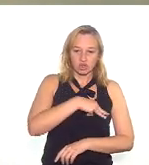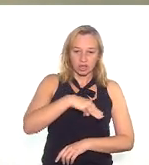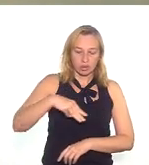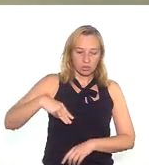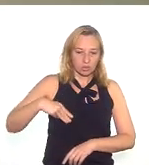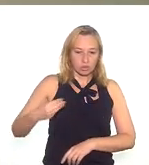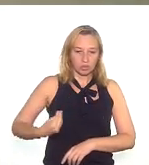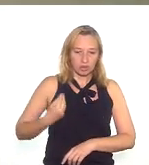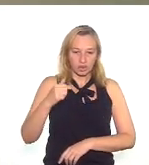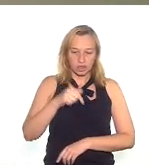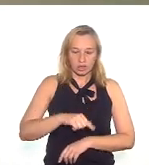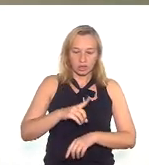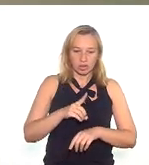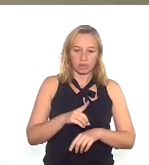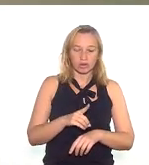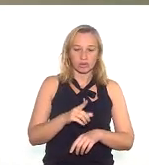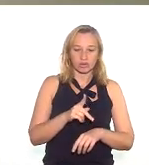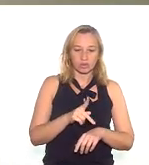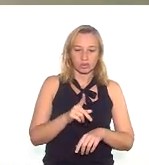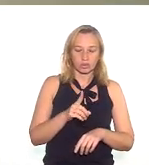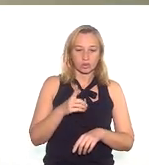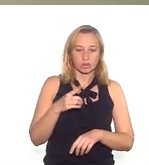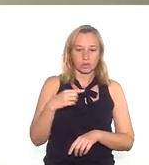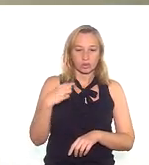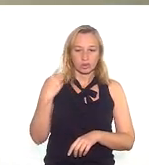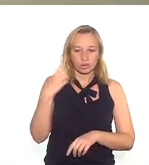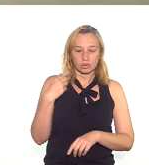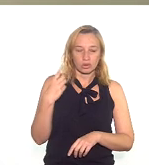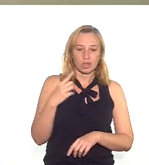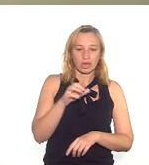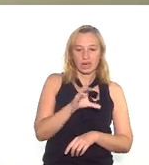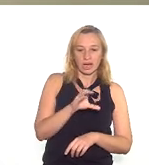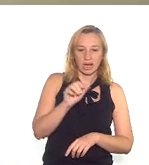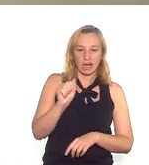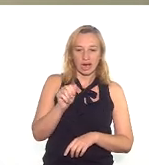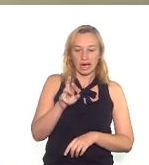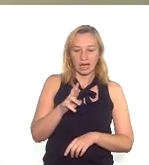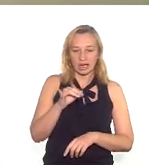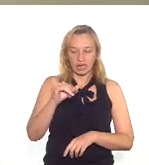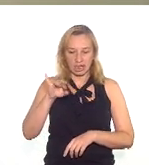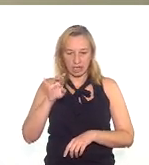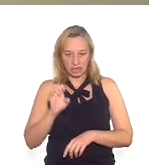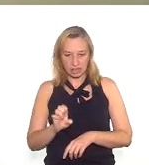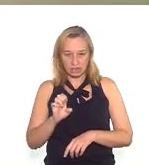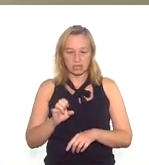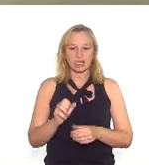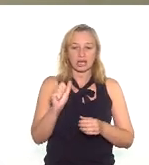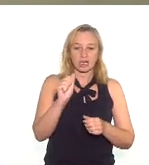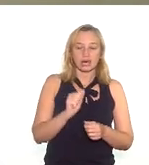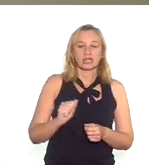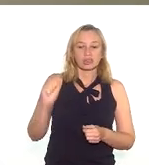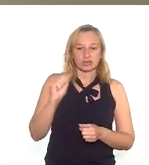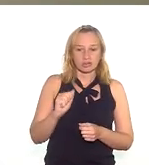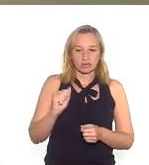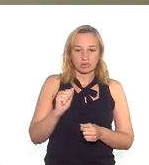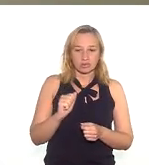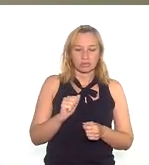presente, promotora doutora Karine, assessoria fiscal